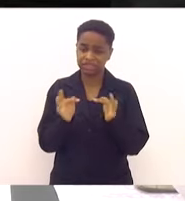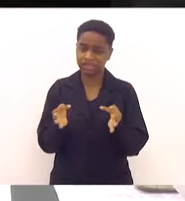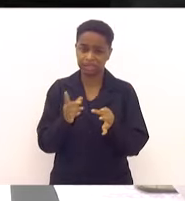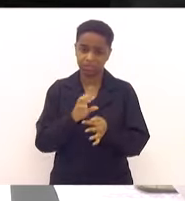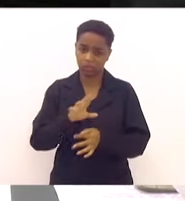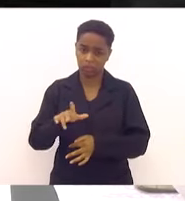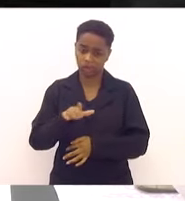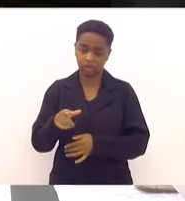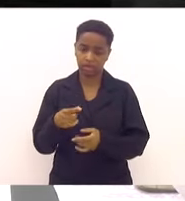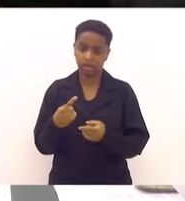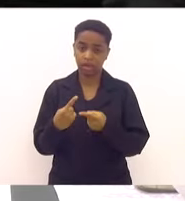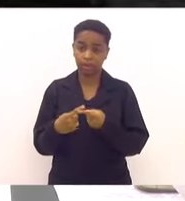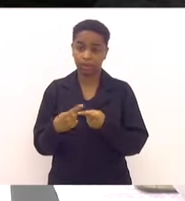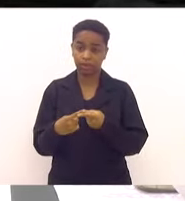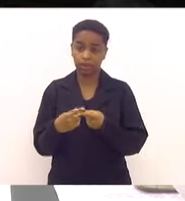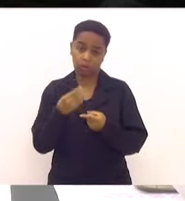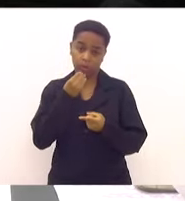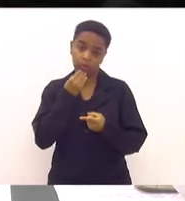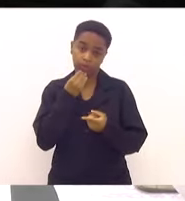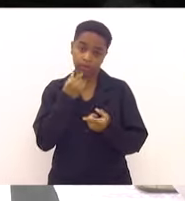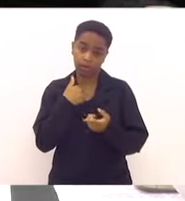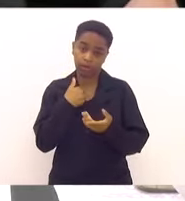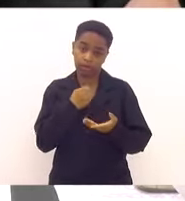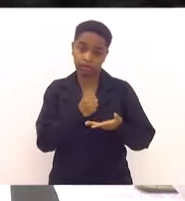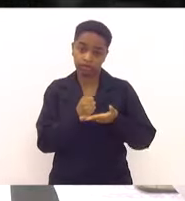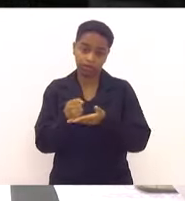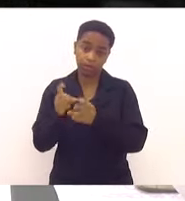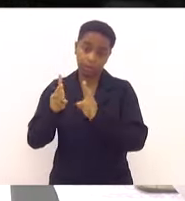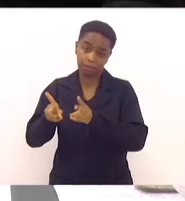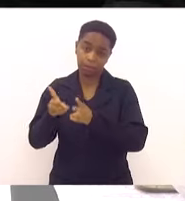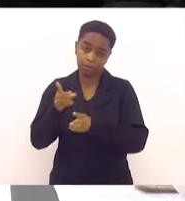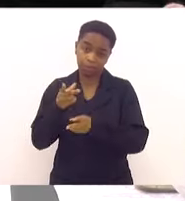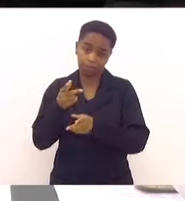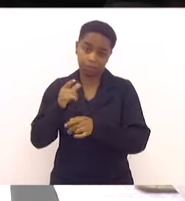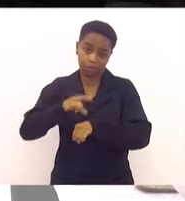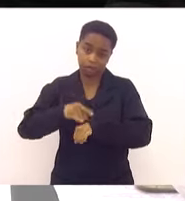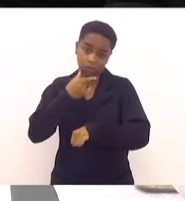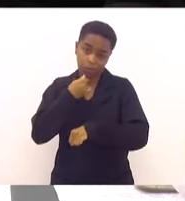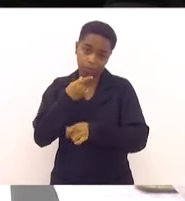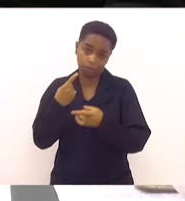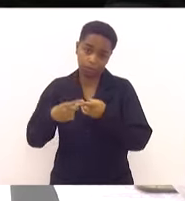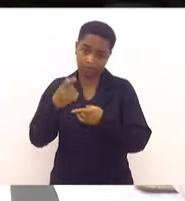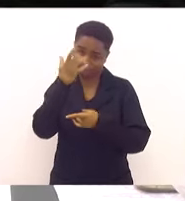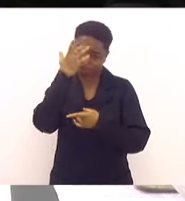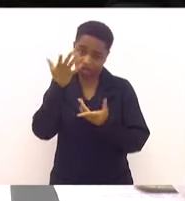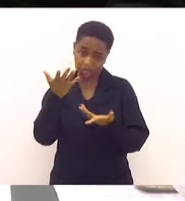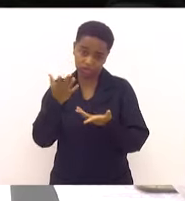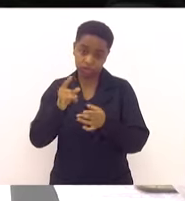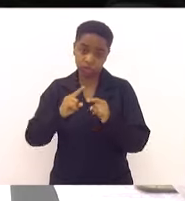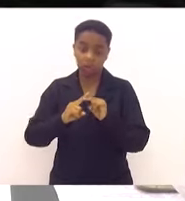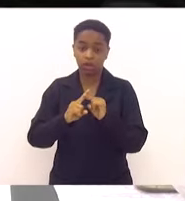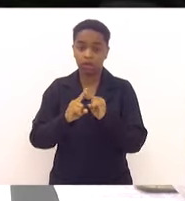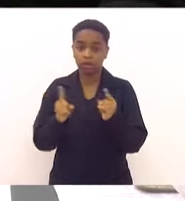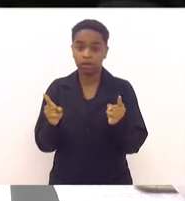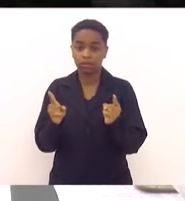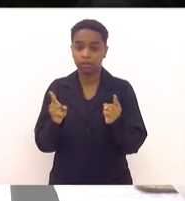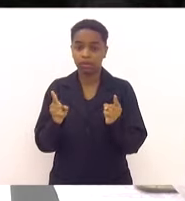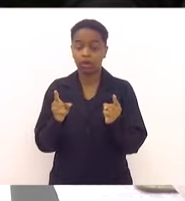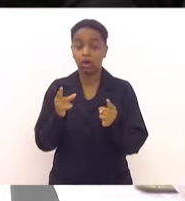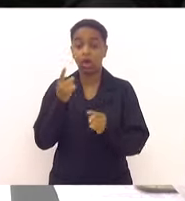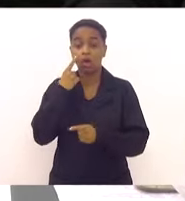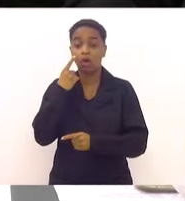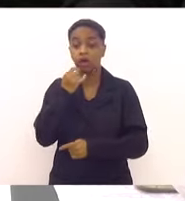Perpassa a ideologia. É claro que acabei eu levando mesmo o banheiro dos homens, que achei mais fácil. Mas só como